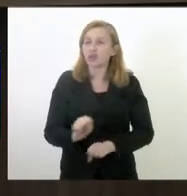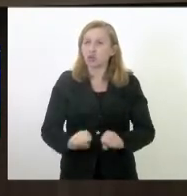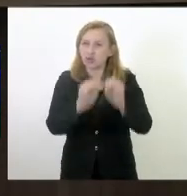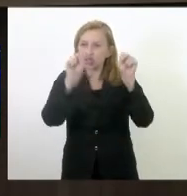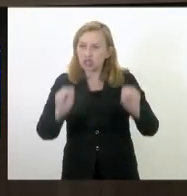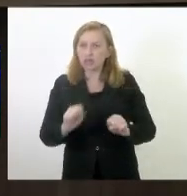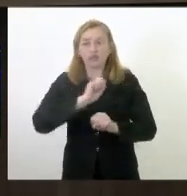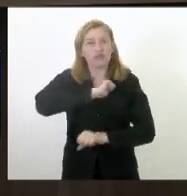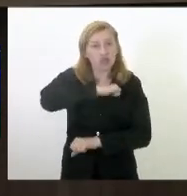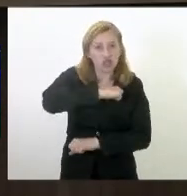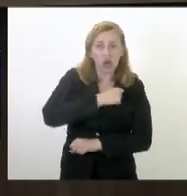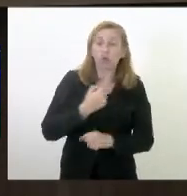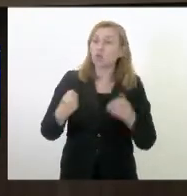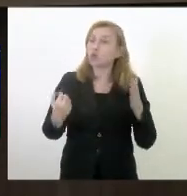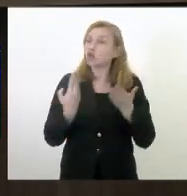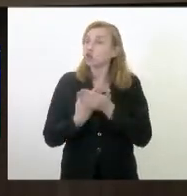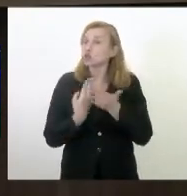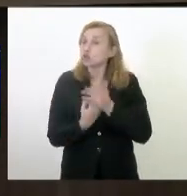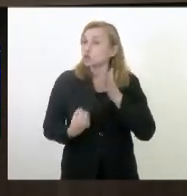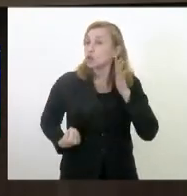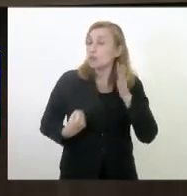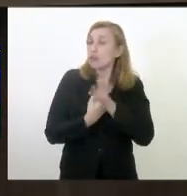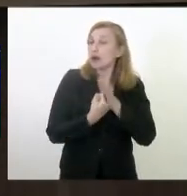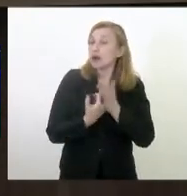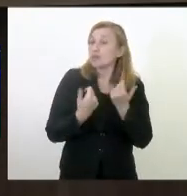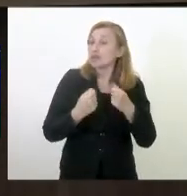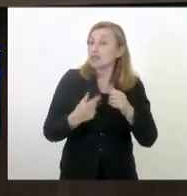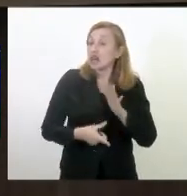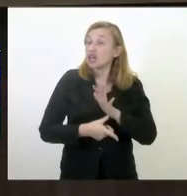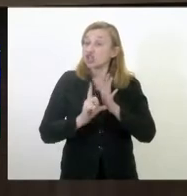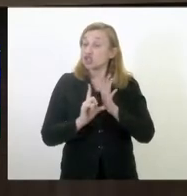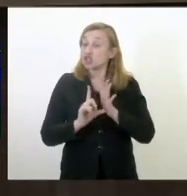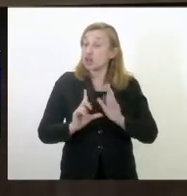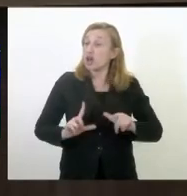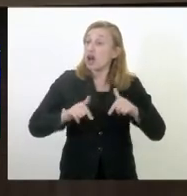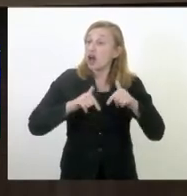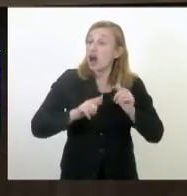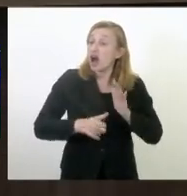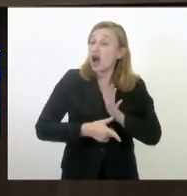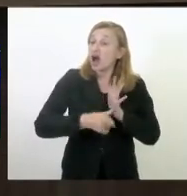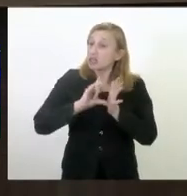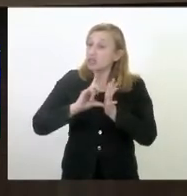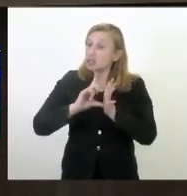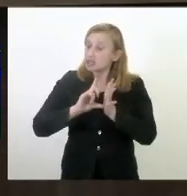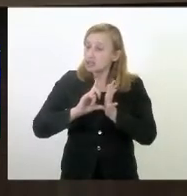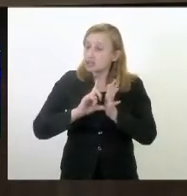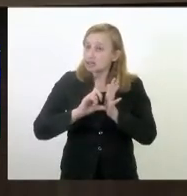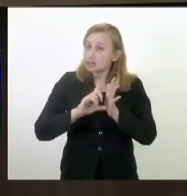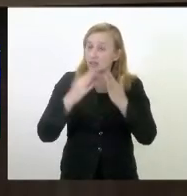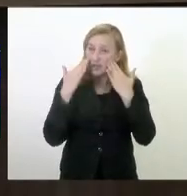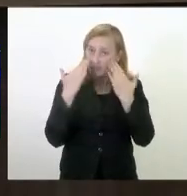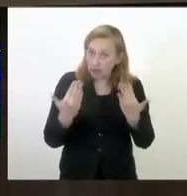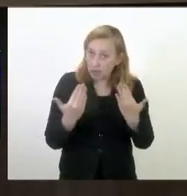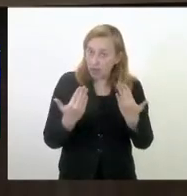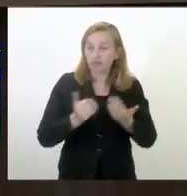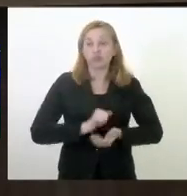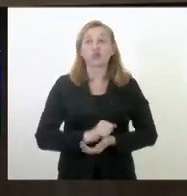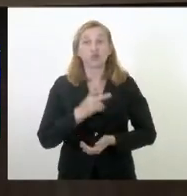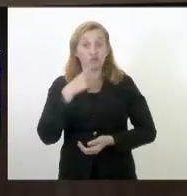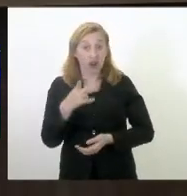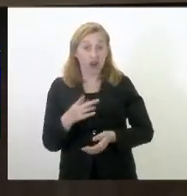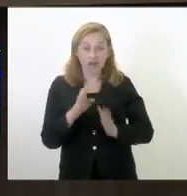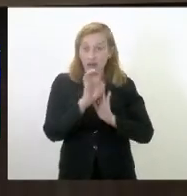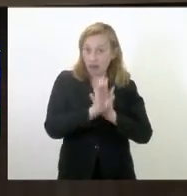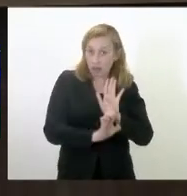discussão, o estudo de impacto deve anteceder a apresentação do projeto. Como eu coloco na emenda, no